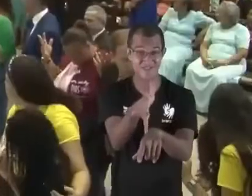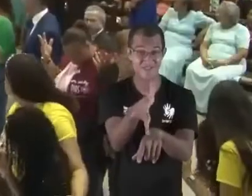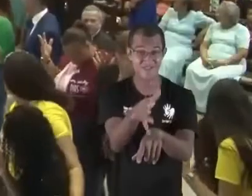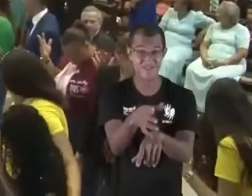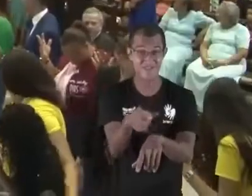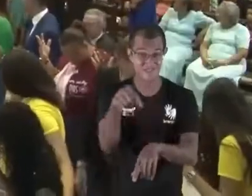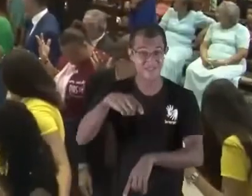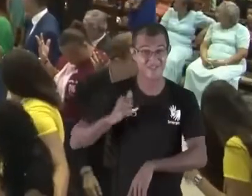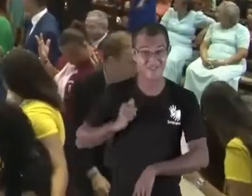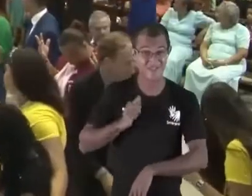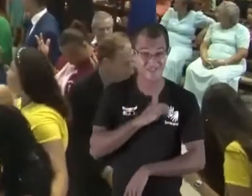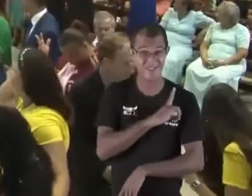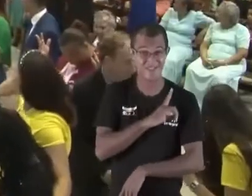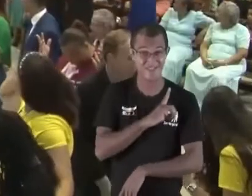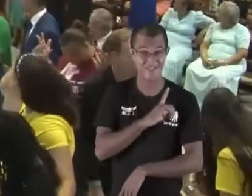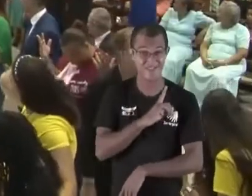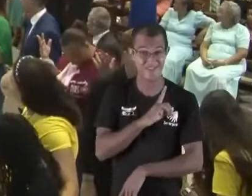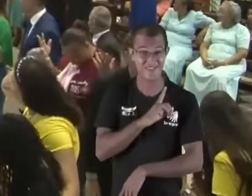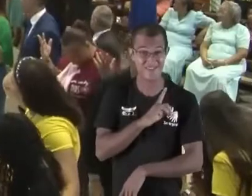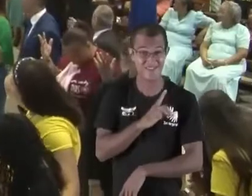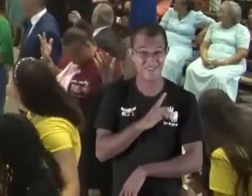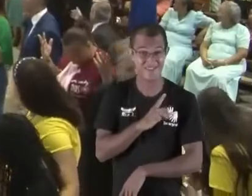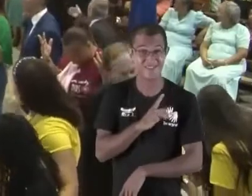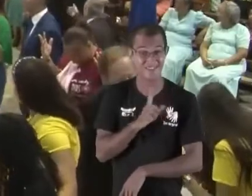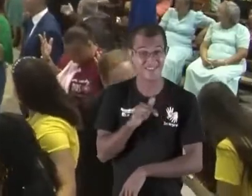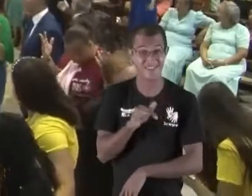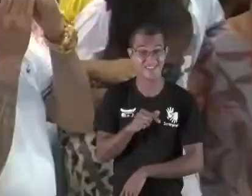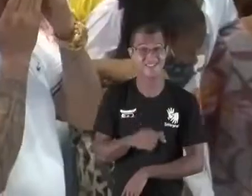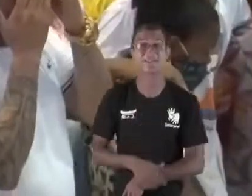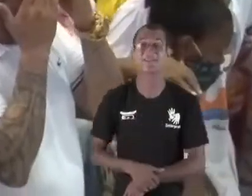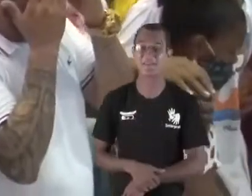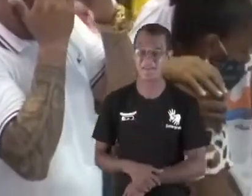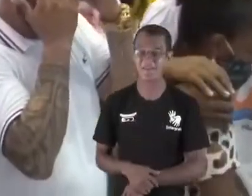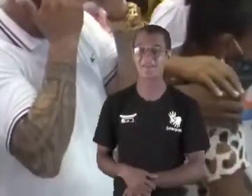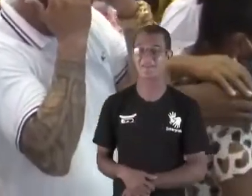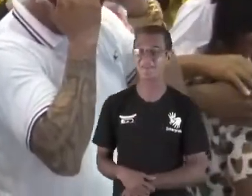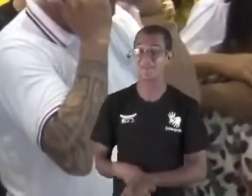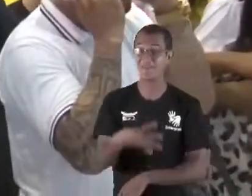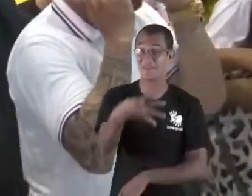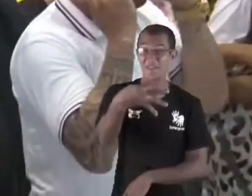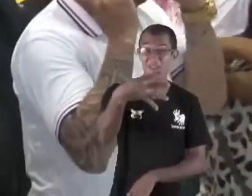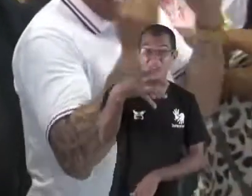47ª. 48ª. Cadê a 49ª?